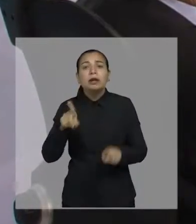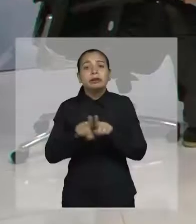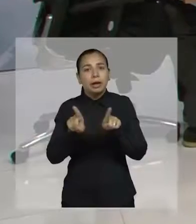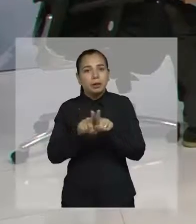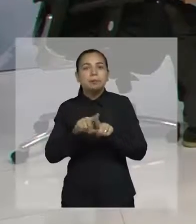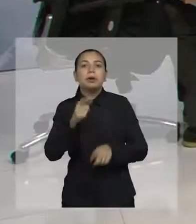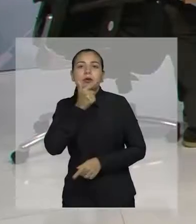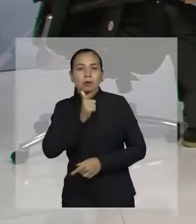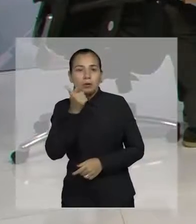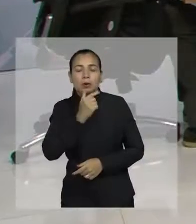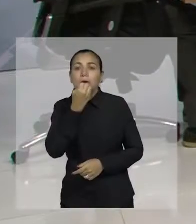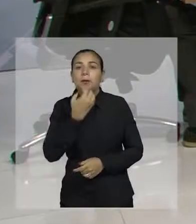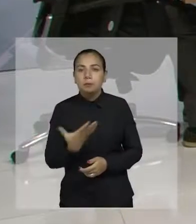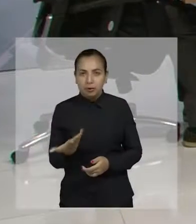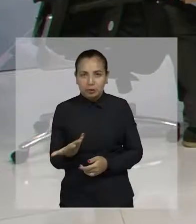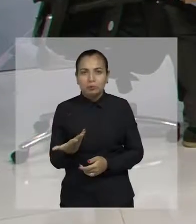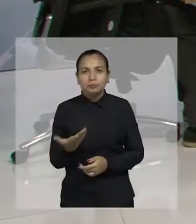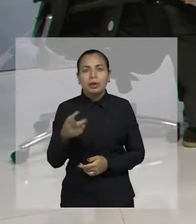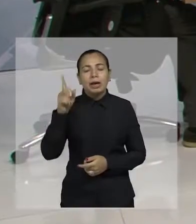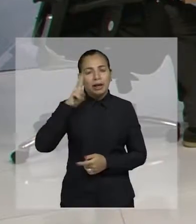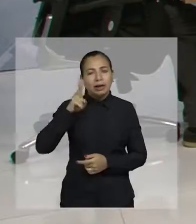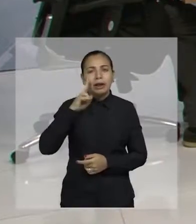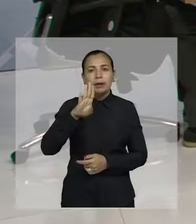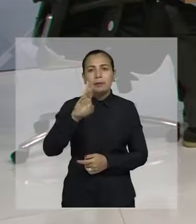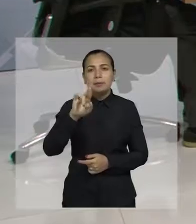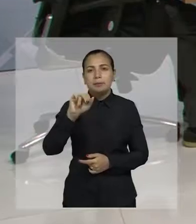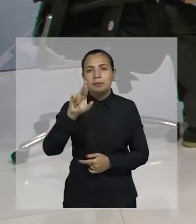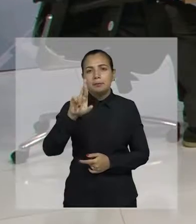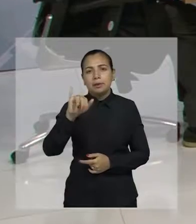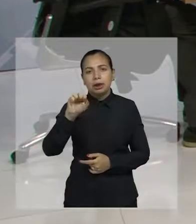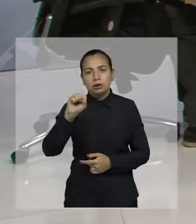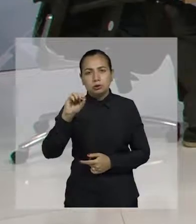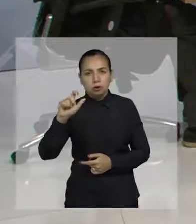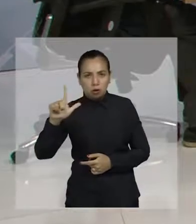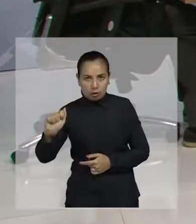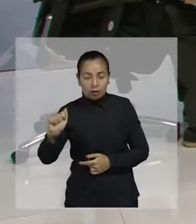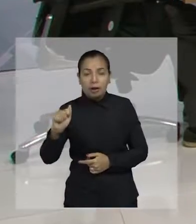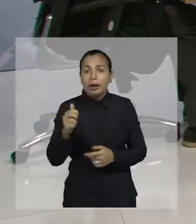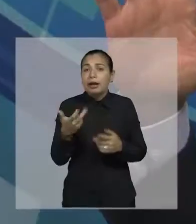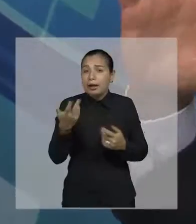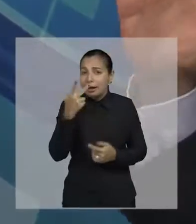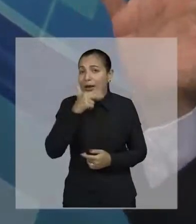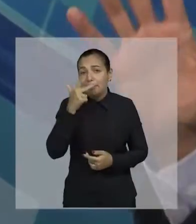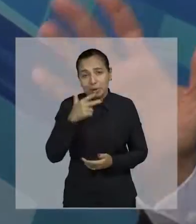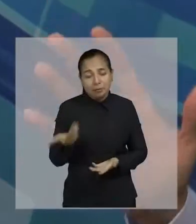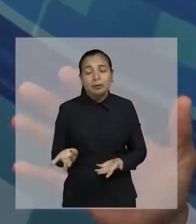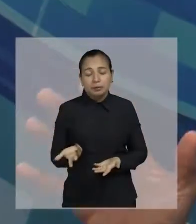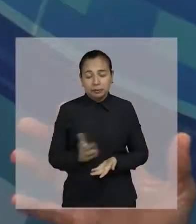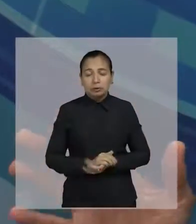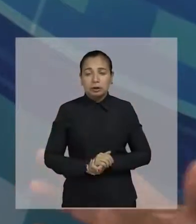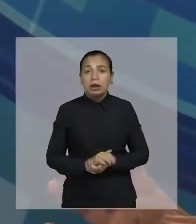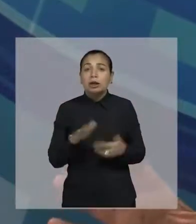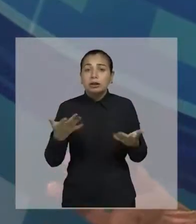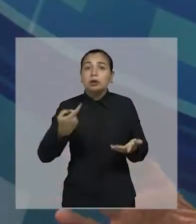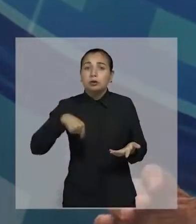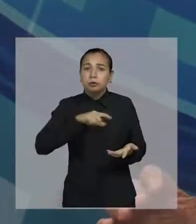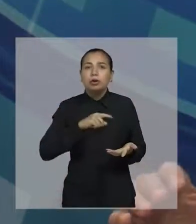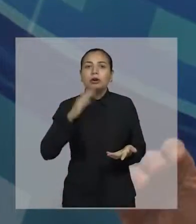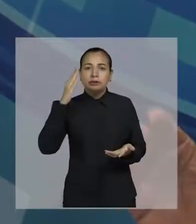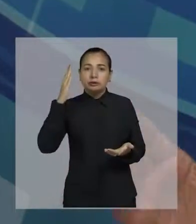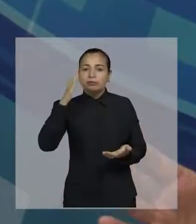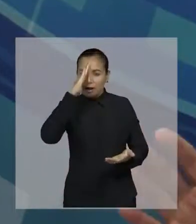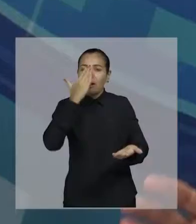com o Brizola ocorreu a mesma coisa. Com o Brizola já tinha ocorrido a mesma coisa. Então a gente tende a acreditar muito na força da grande mídia, que me parece